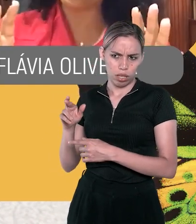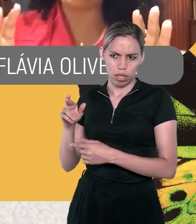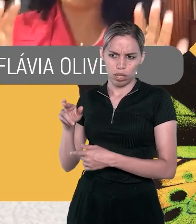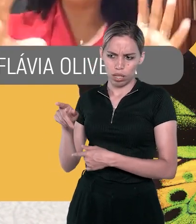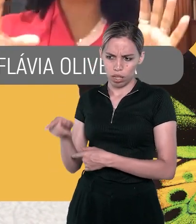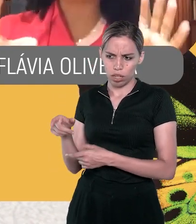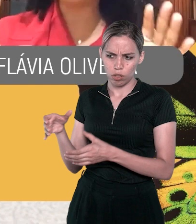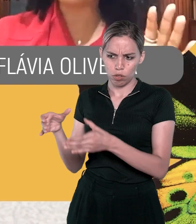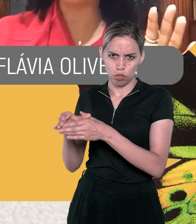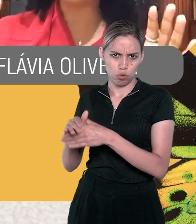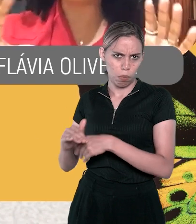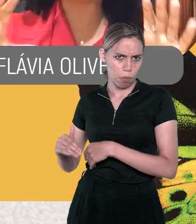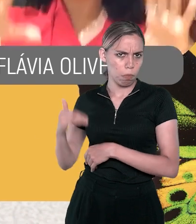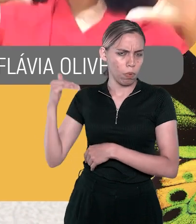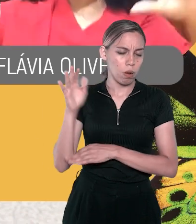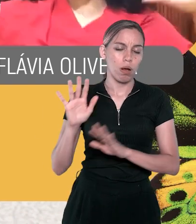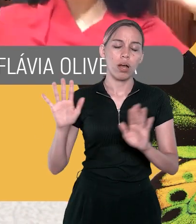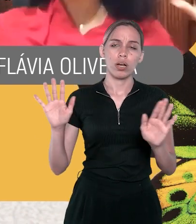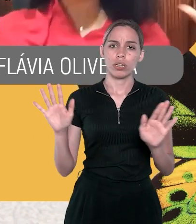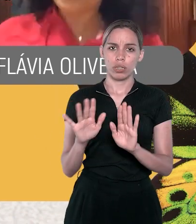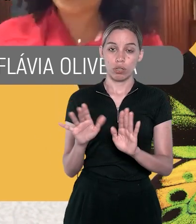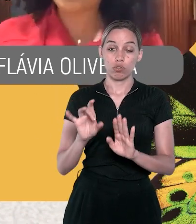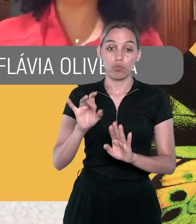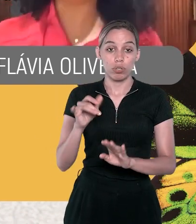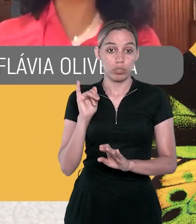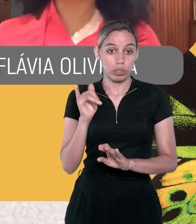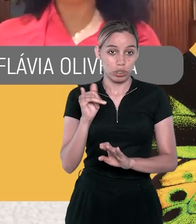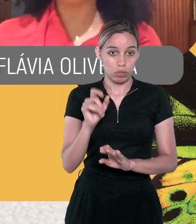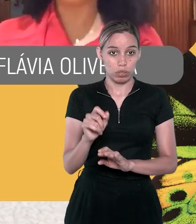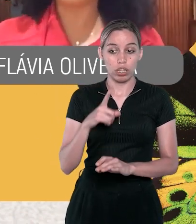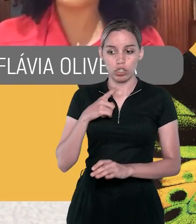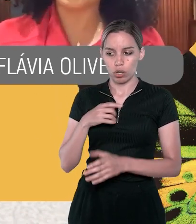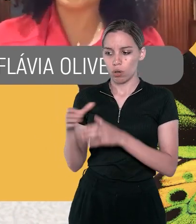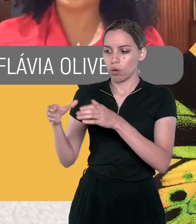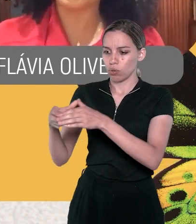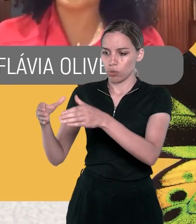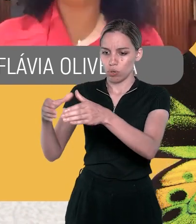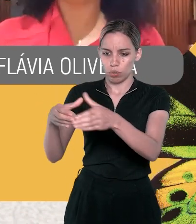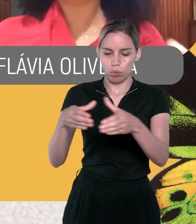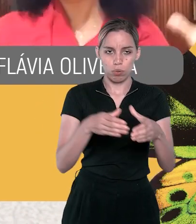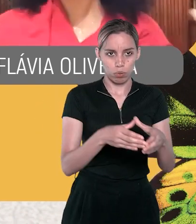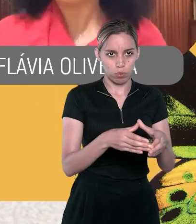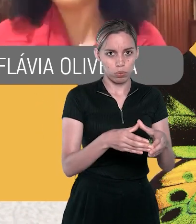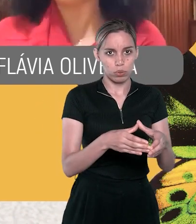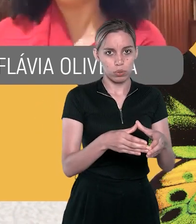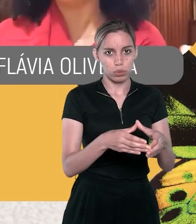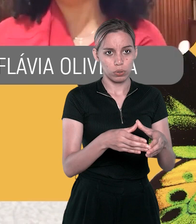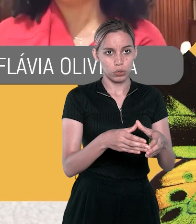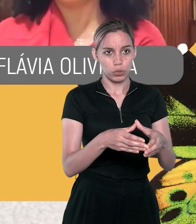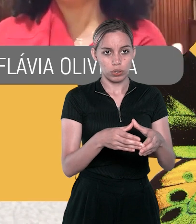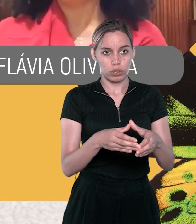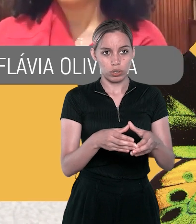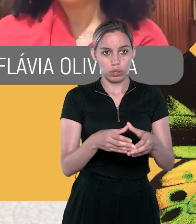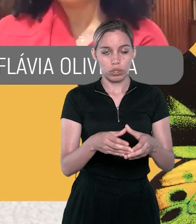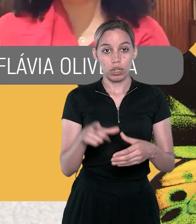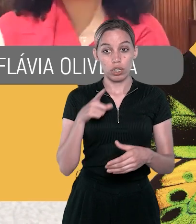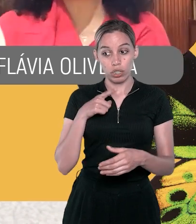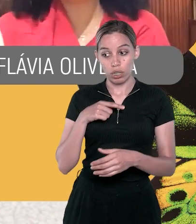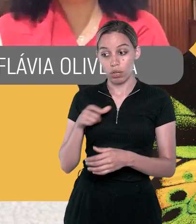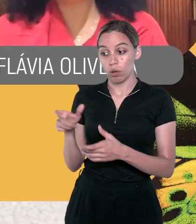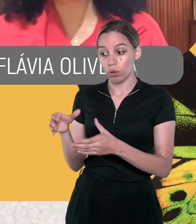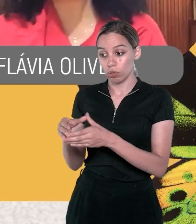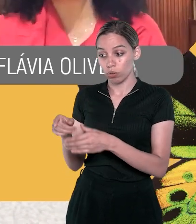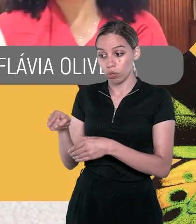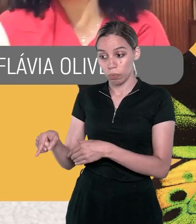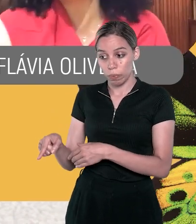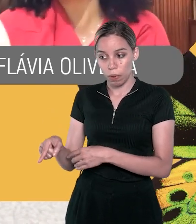esse grupo. Só estou dizendo assim, tinha mais gente que vocês não estavam enxergando, e até antes, né? E a gente